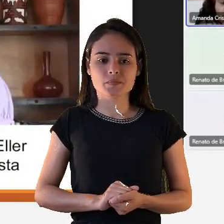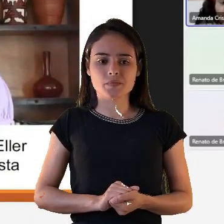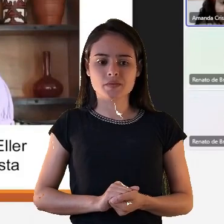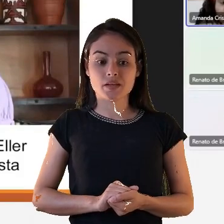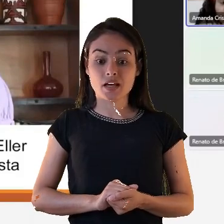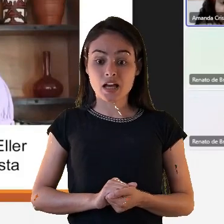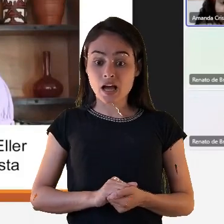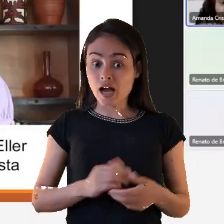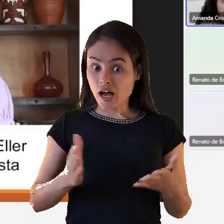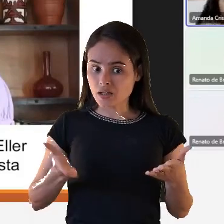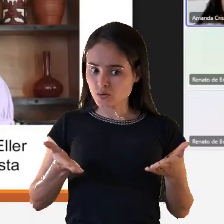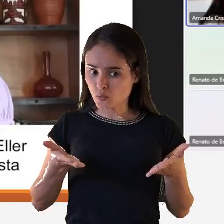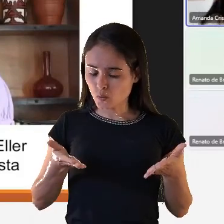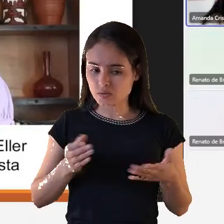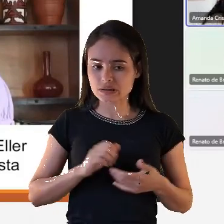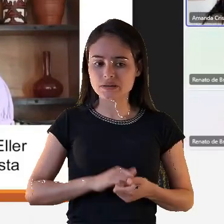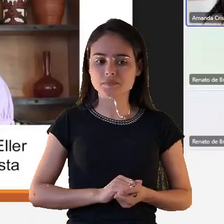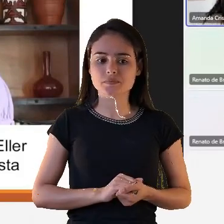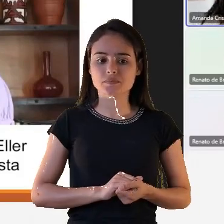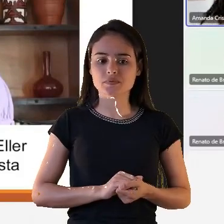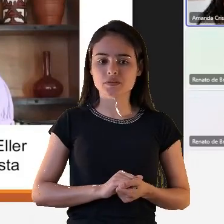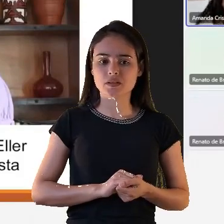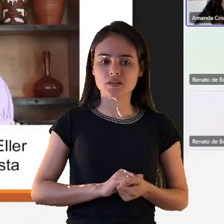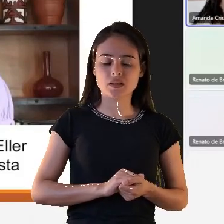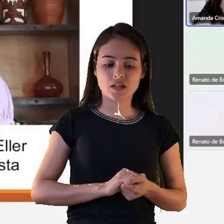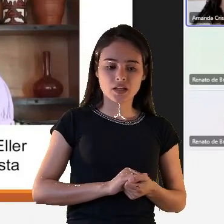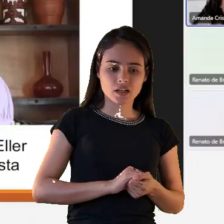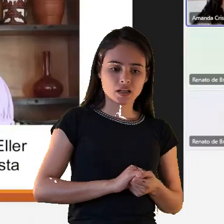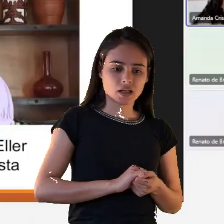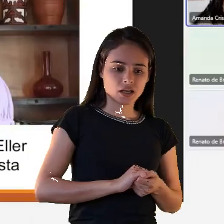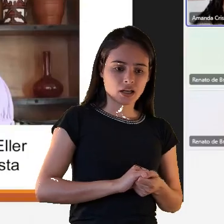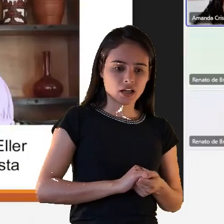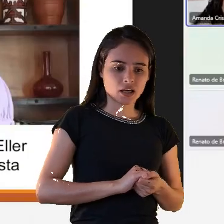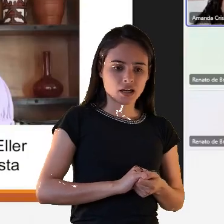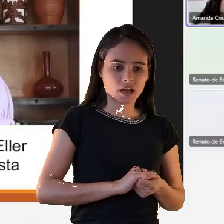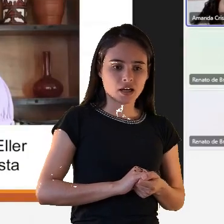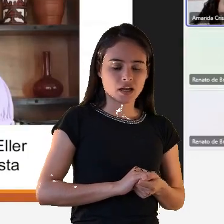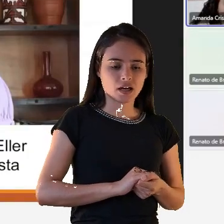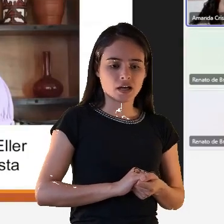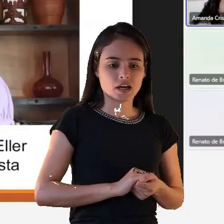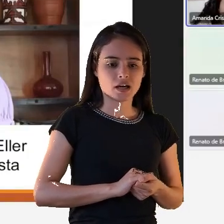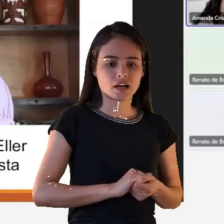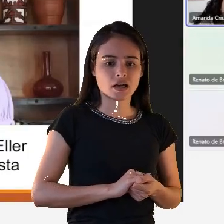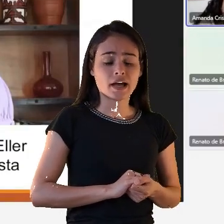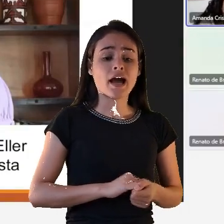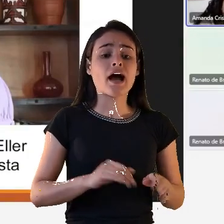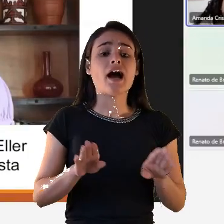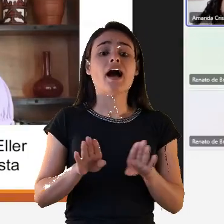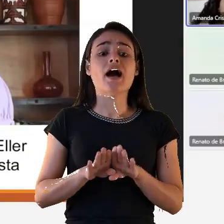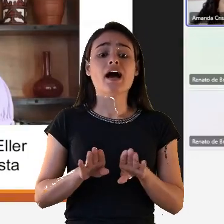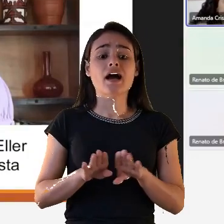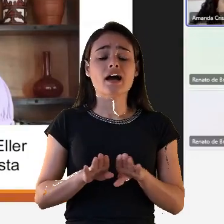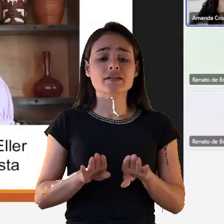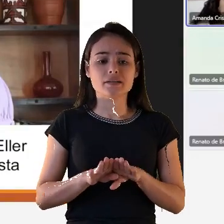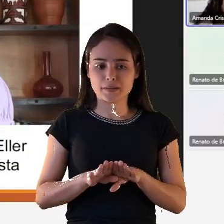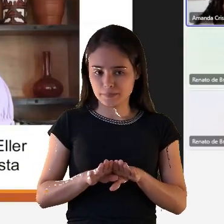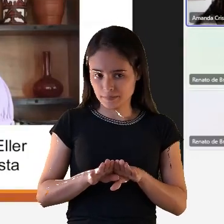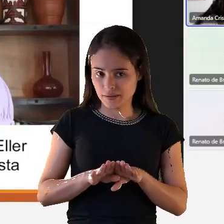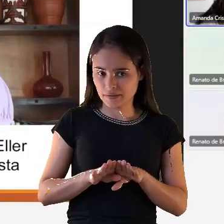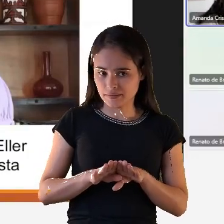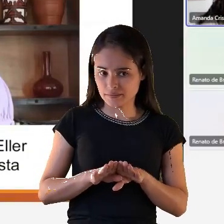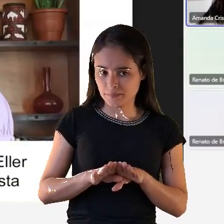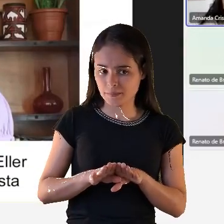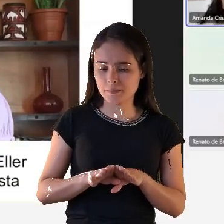E aí depois também trouxe outros dois nomes. Eu tinha deixado lá também o Instagram da